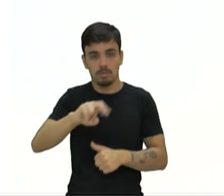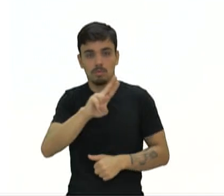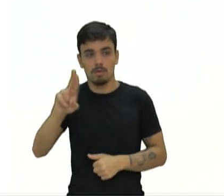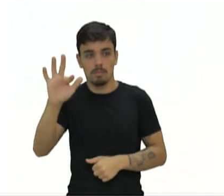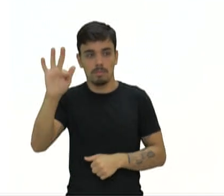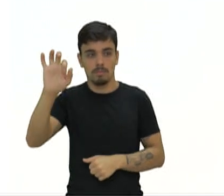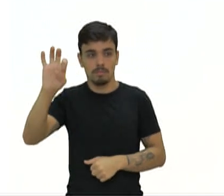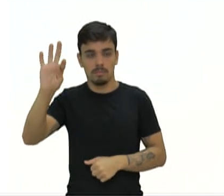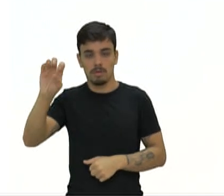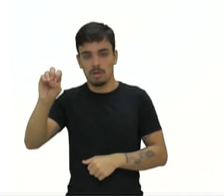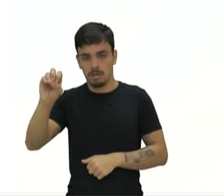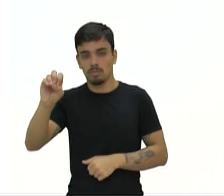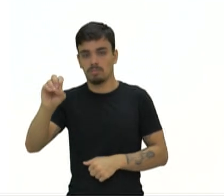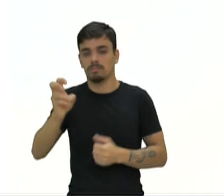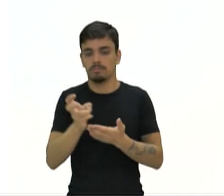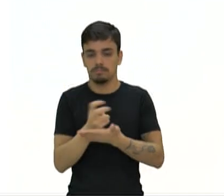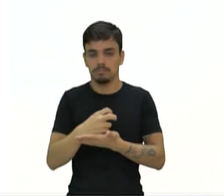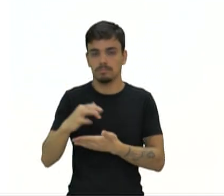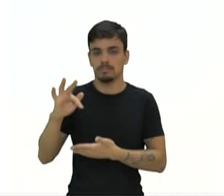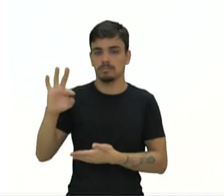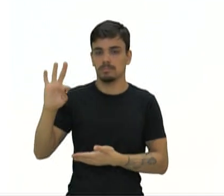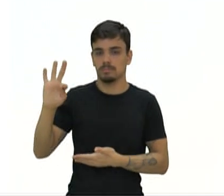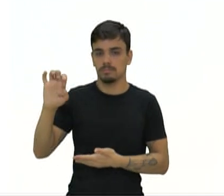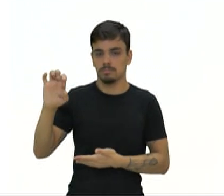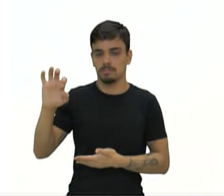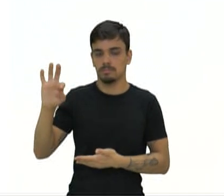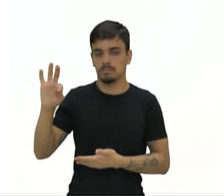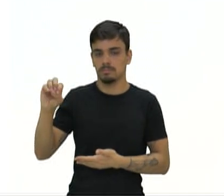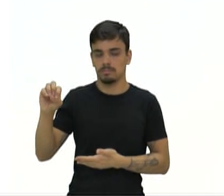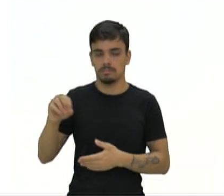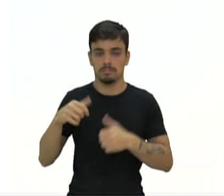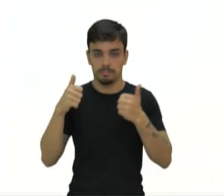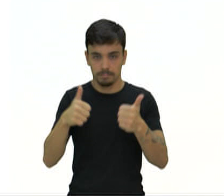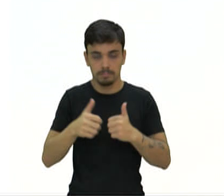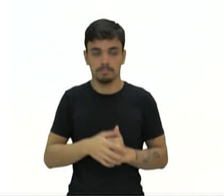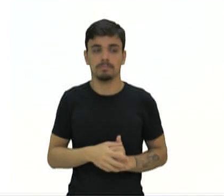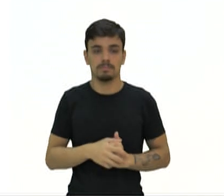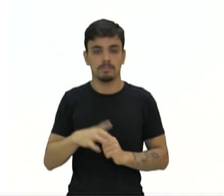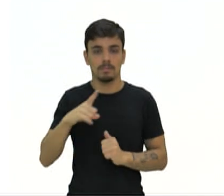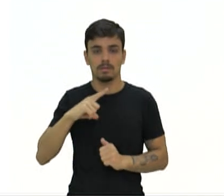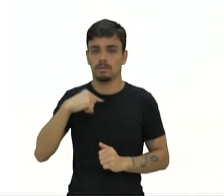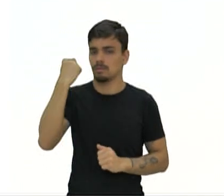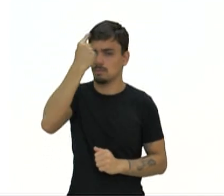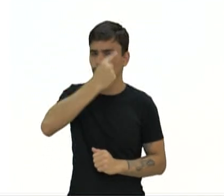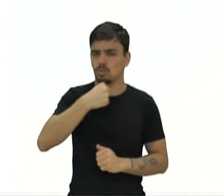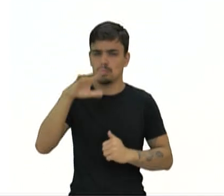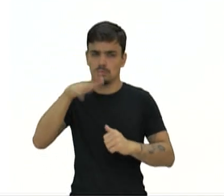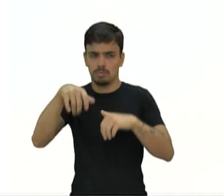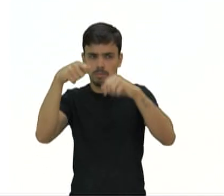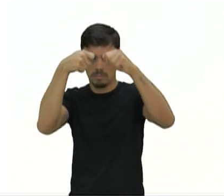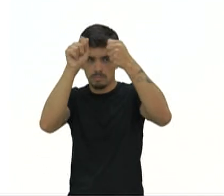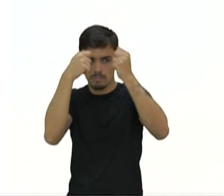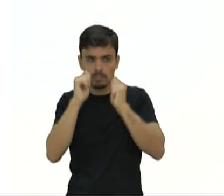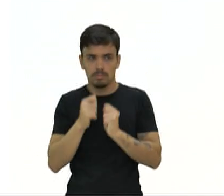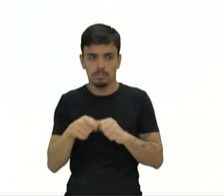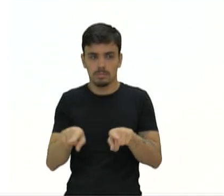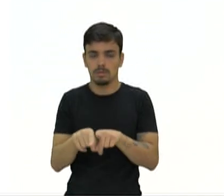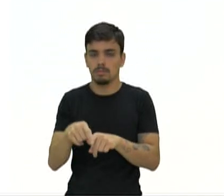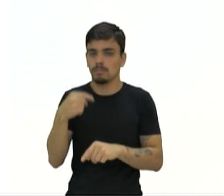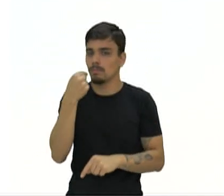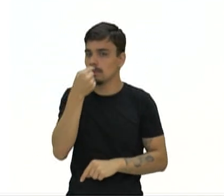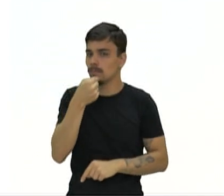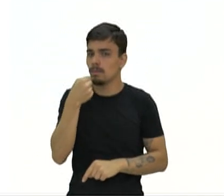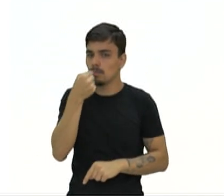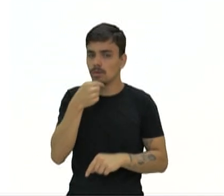Aí, ali, a partir desse terceiro mês, a gente já pode chamá-lo de feto. Ele já tem o rosto bem definidinho, já, com a boca,